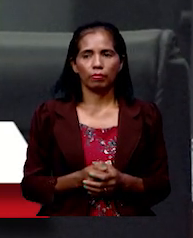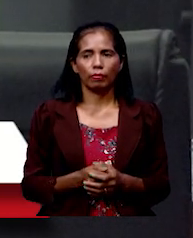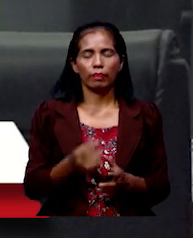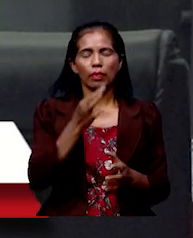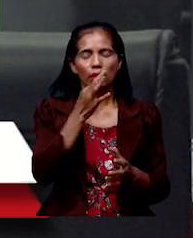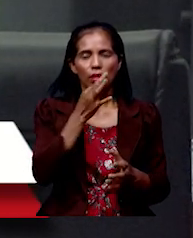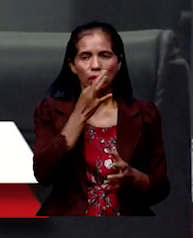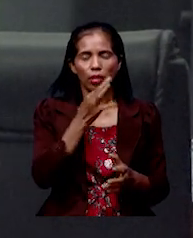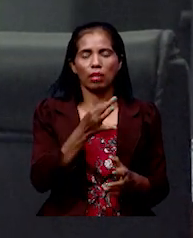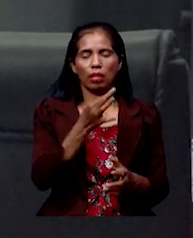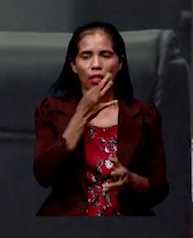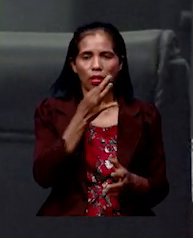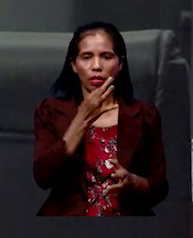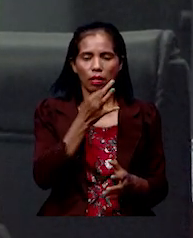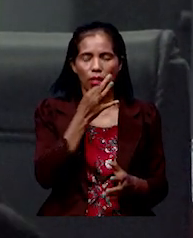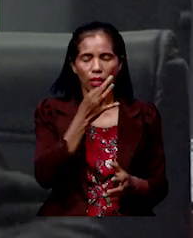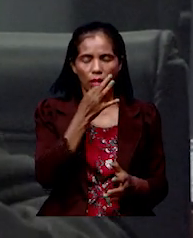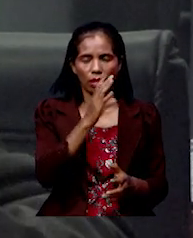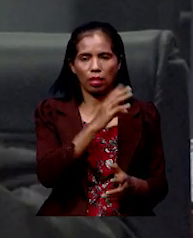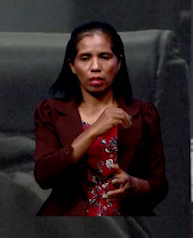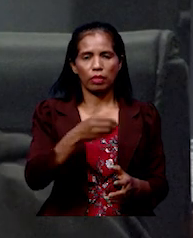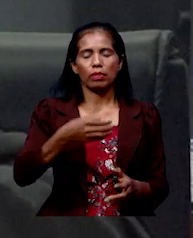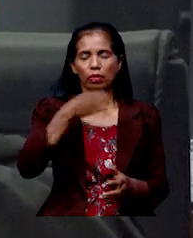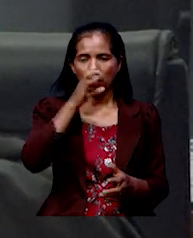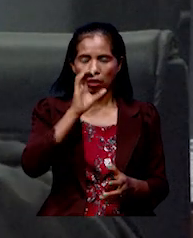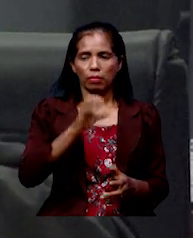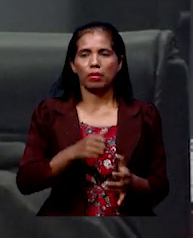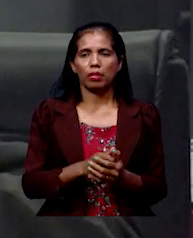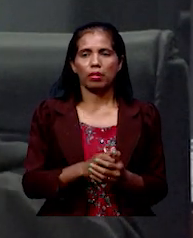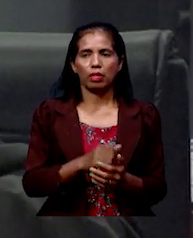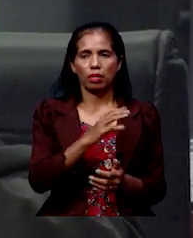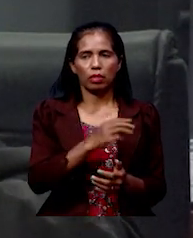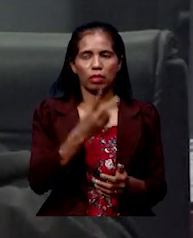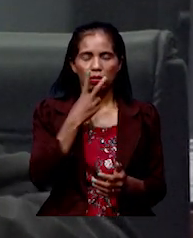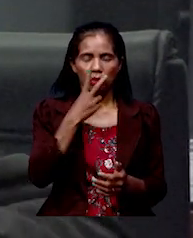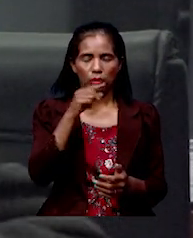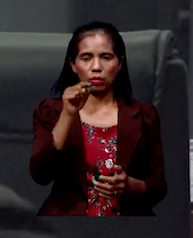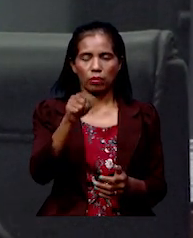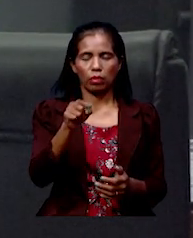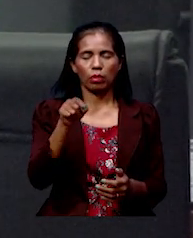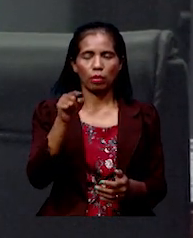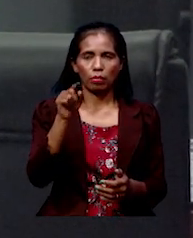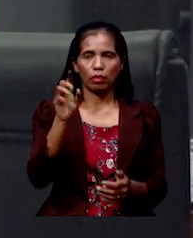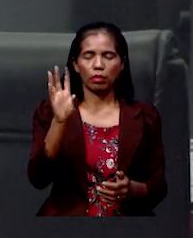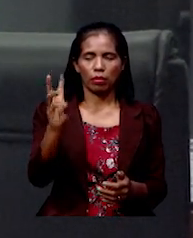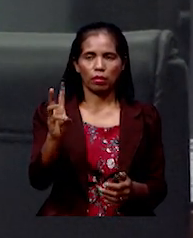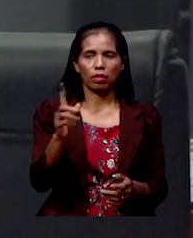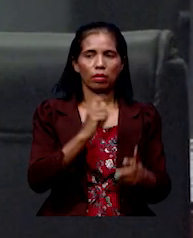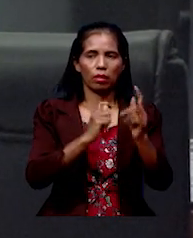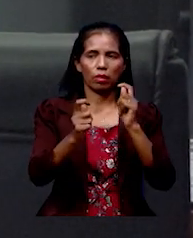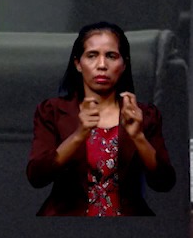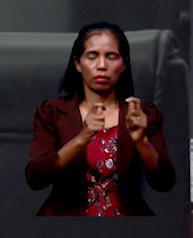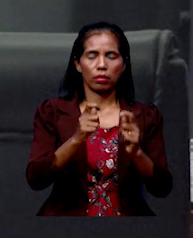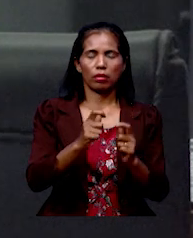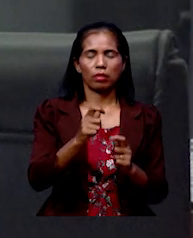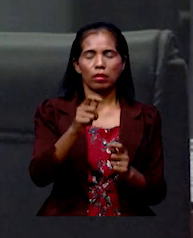Bebidas, laos alcohol saiba 0,9%, álcool ou tabaco saiba 2,86%, no mos transporte 2%.